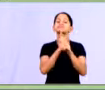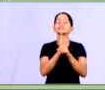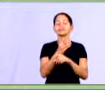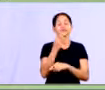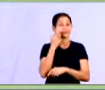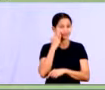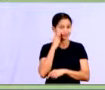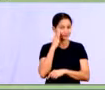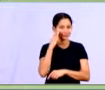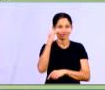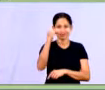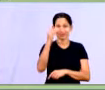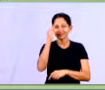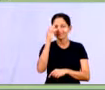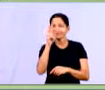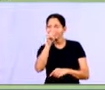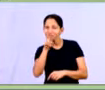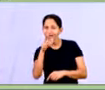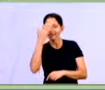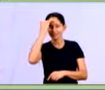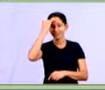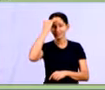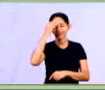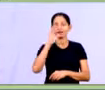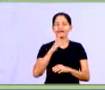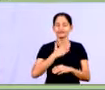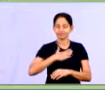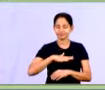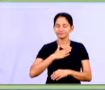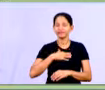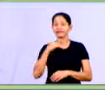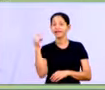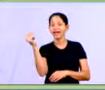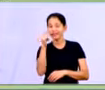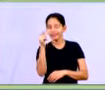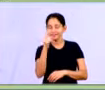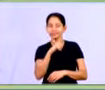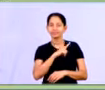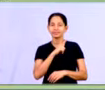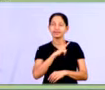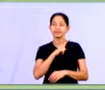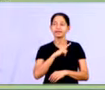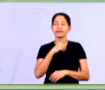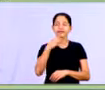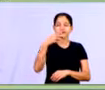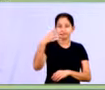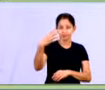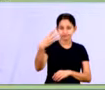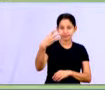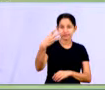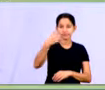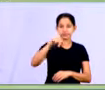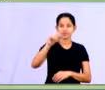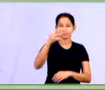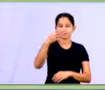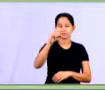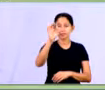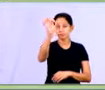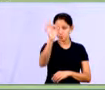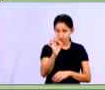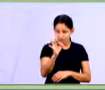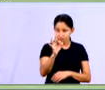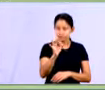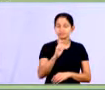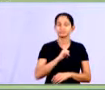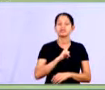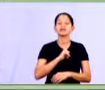vamos lá, professora, vamos entender assim. O custo médio ponderado, ele representa 3,30% e existe a